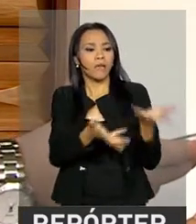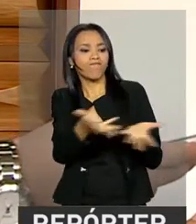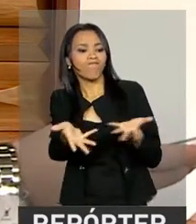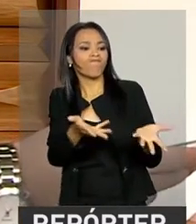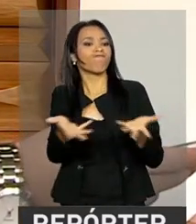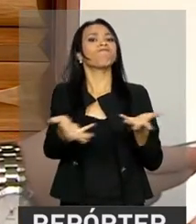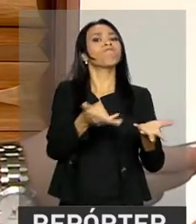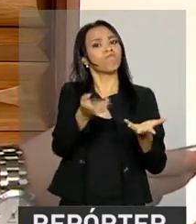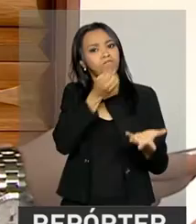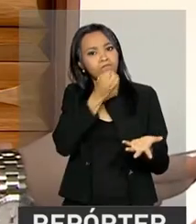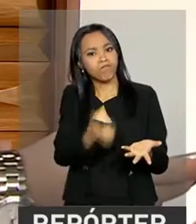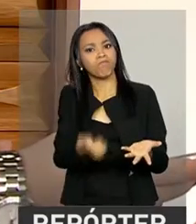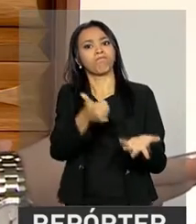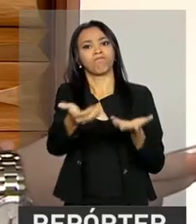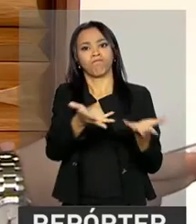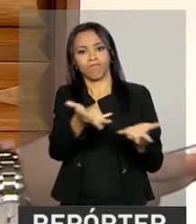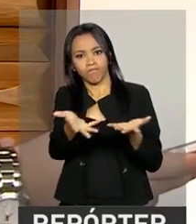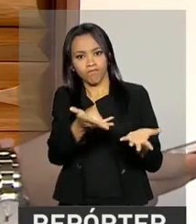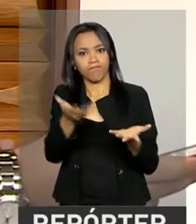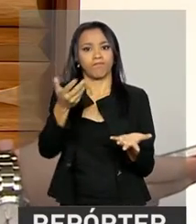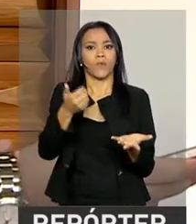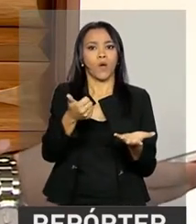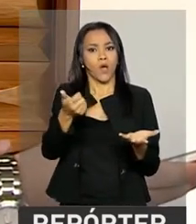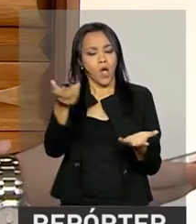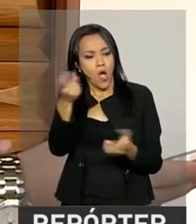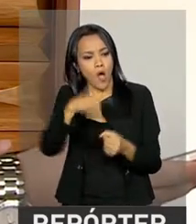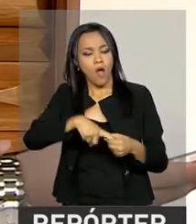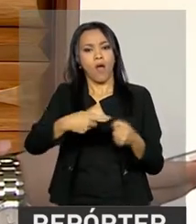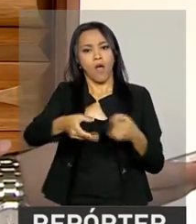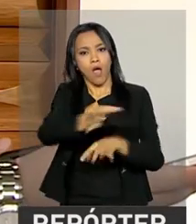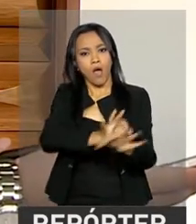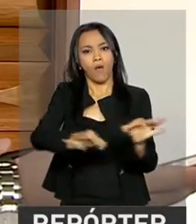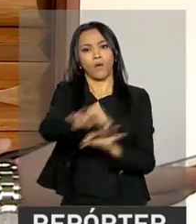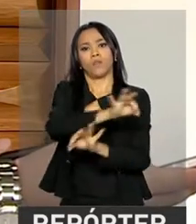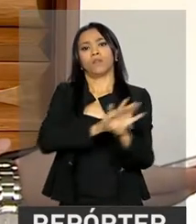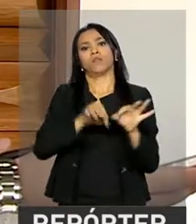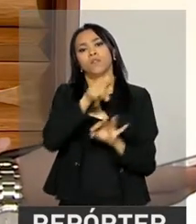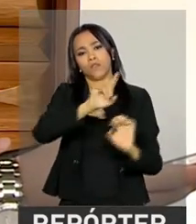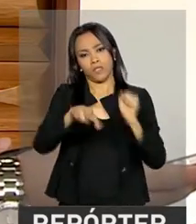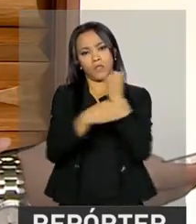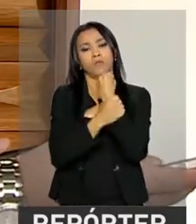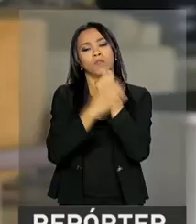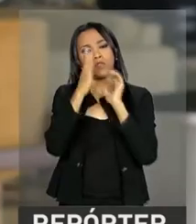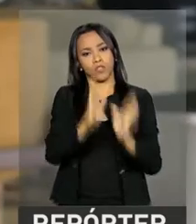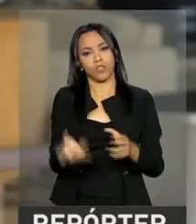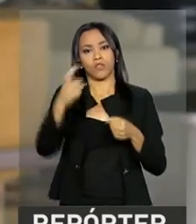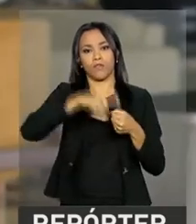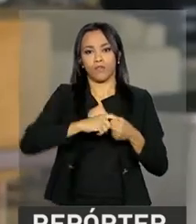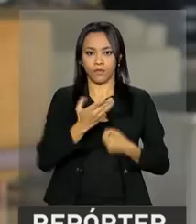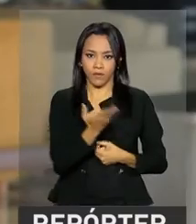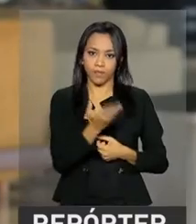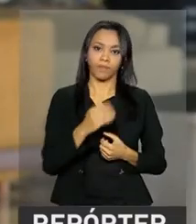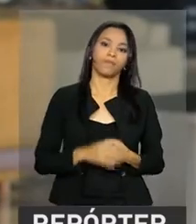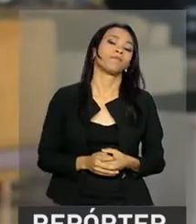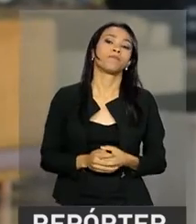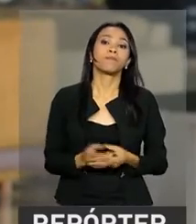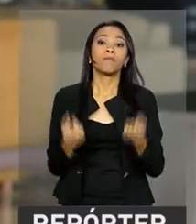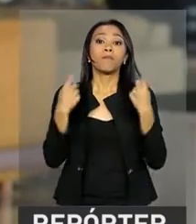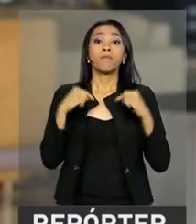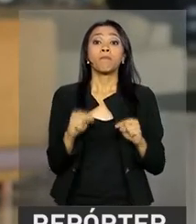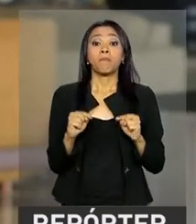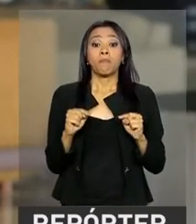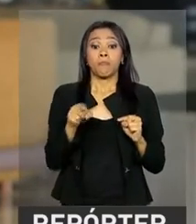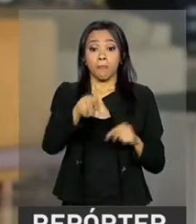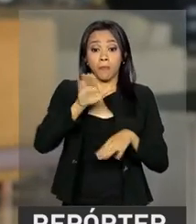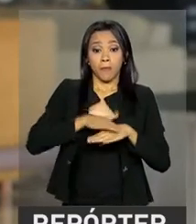aquilo com que se tinha comprometido a ordem ea segurança estão de volta e ainda de acordo